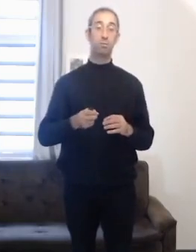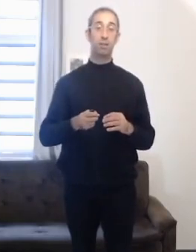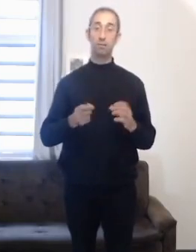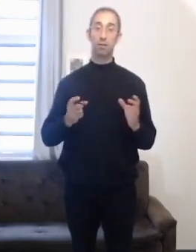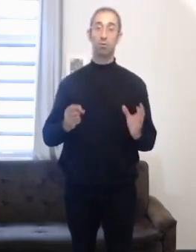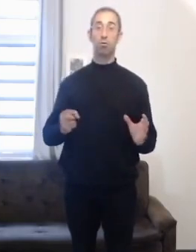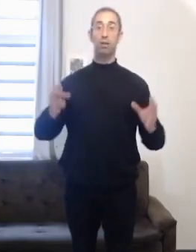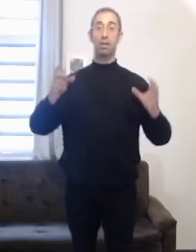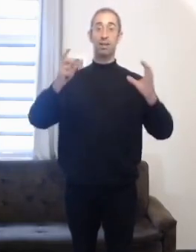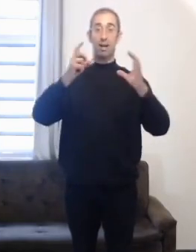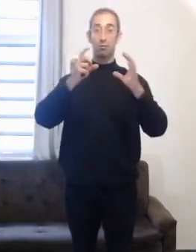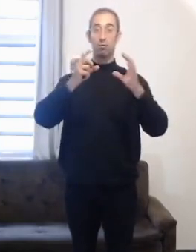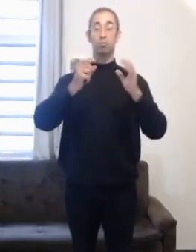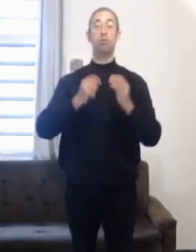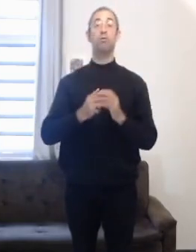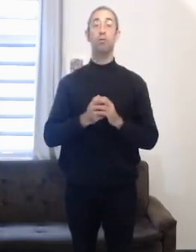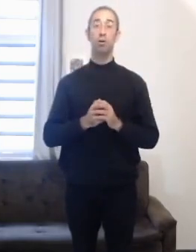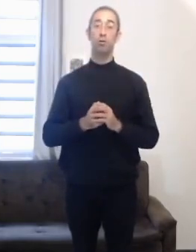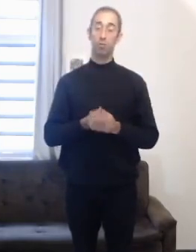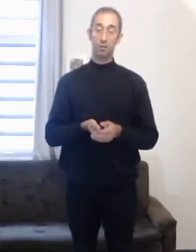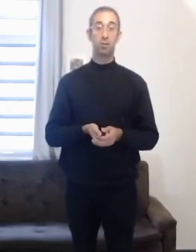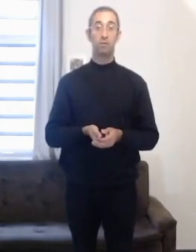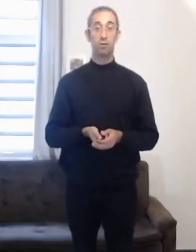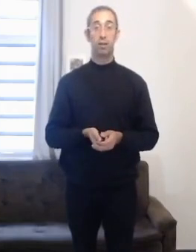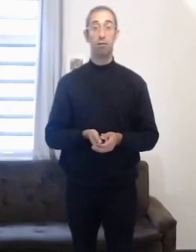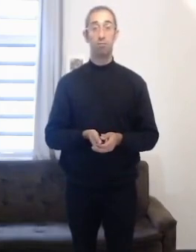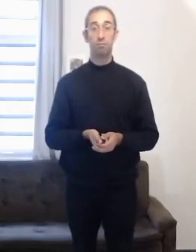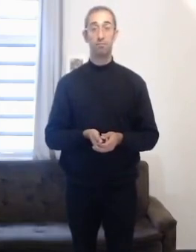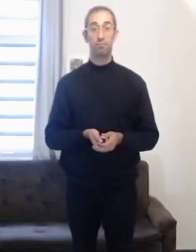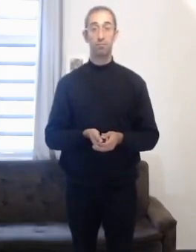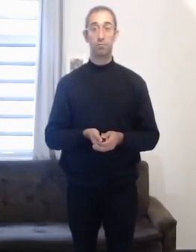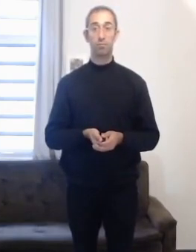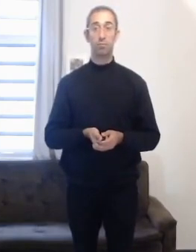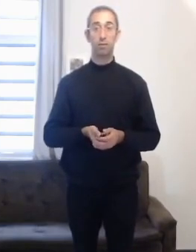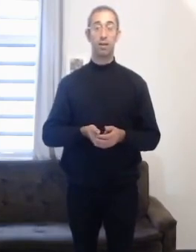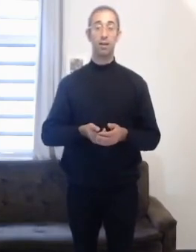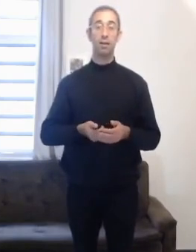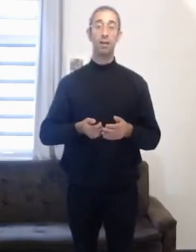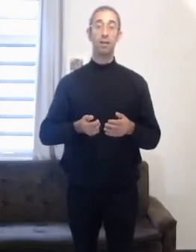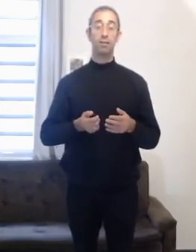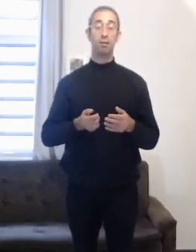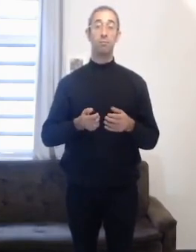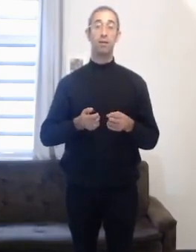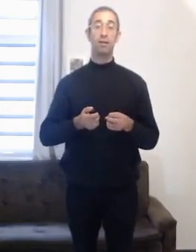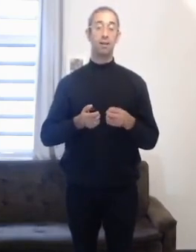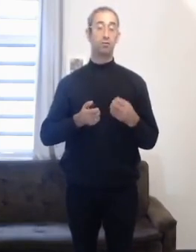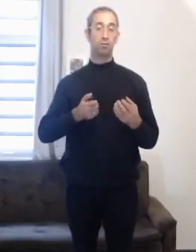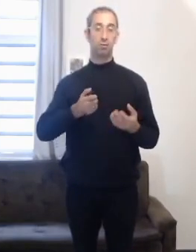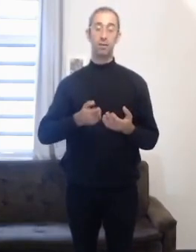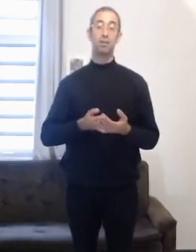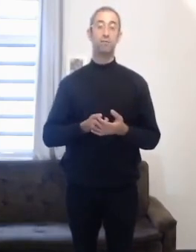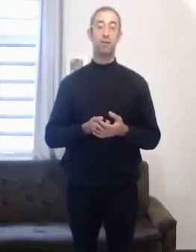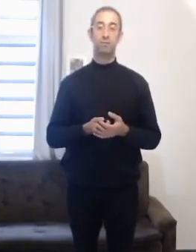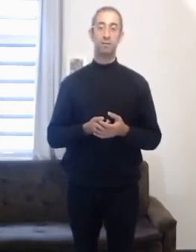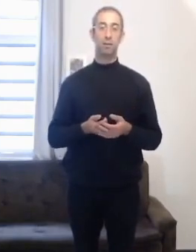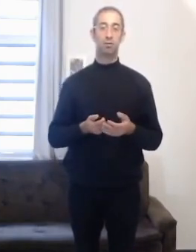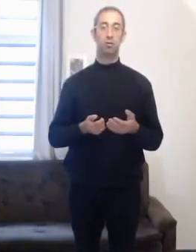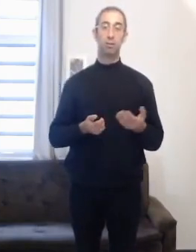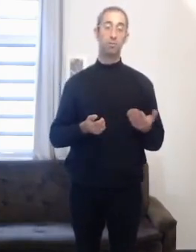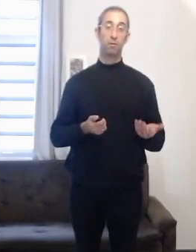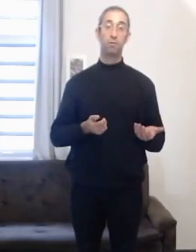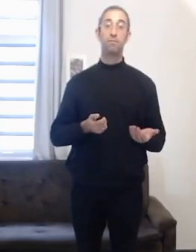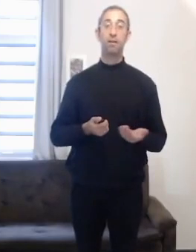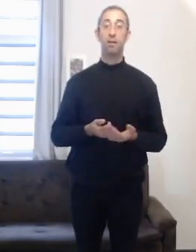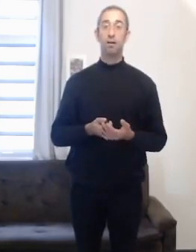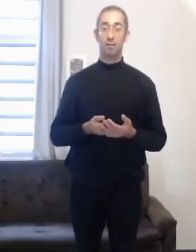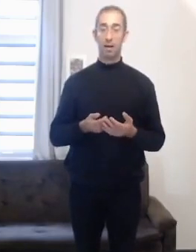um desses subtemas que estão conectados com o objetivo geral. Tem uma taxonomia de verbos, uma